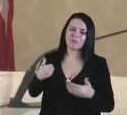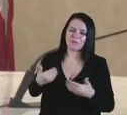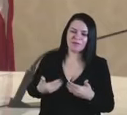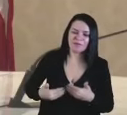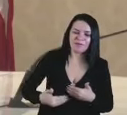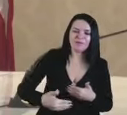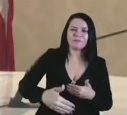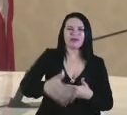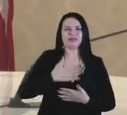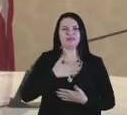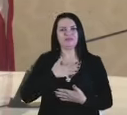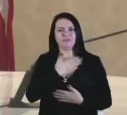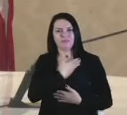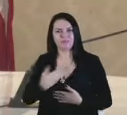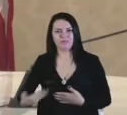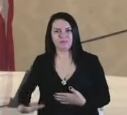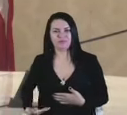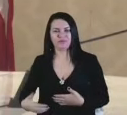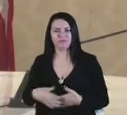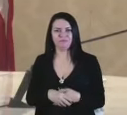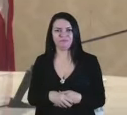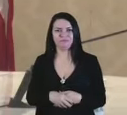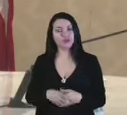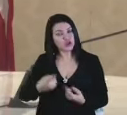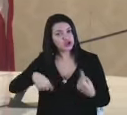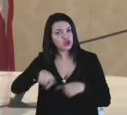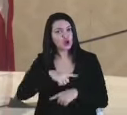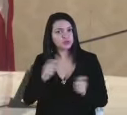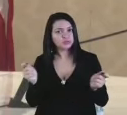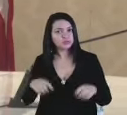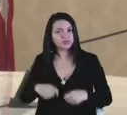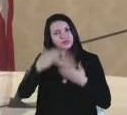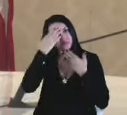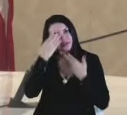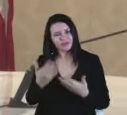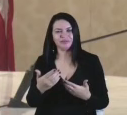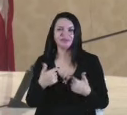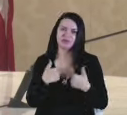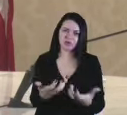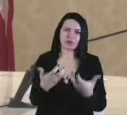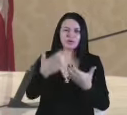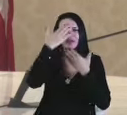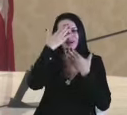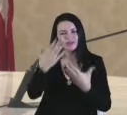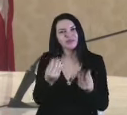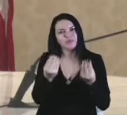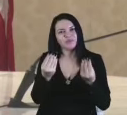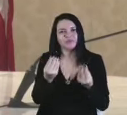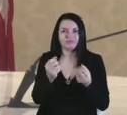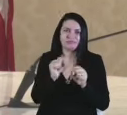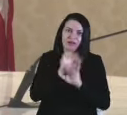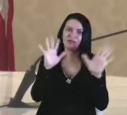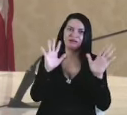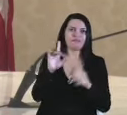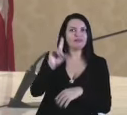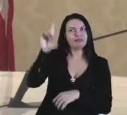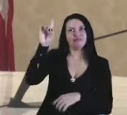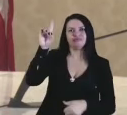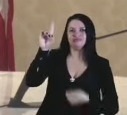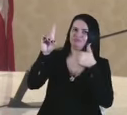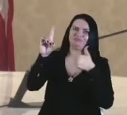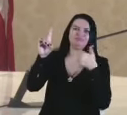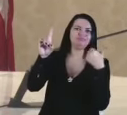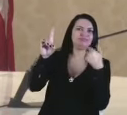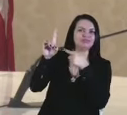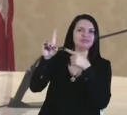Nós precisamos, portanto, agradecer, e eu quero agradecer muito, claro, a Deus, como